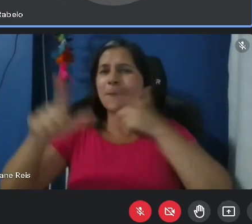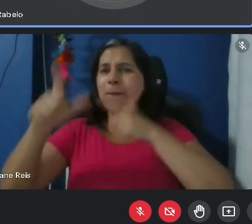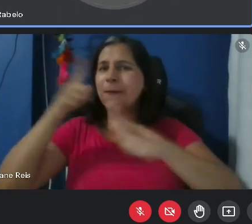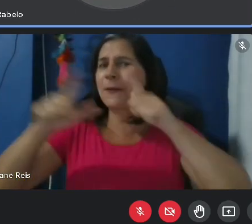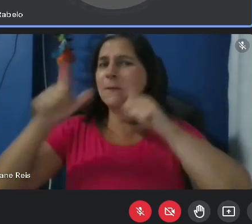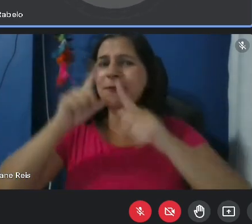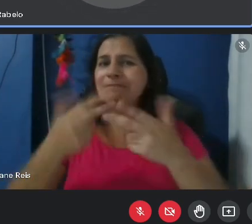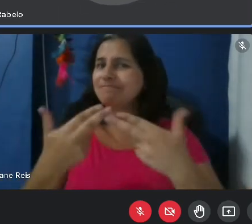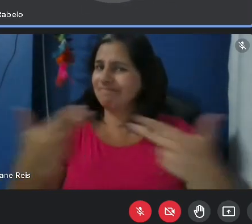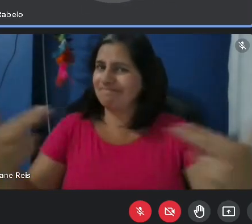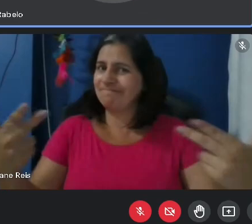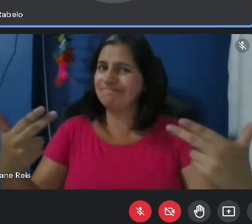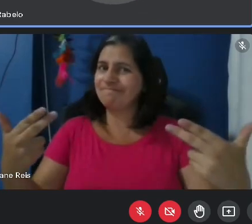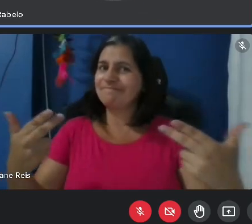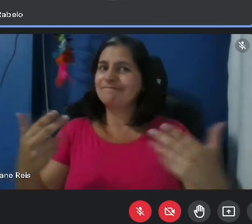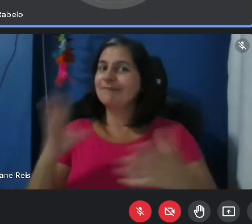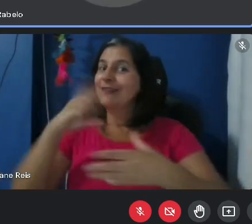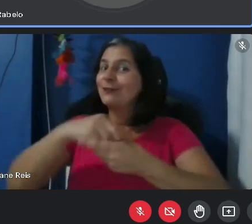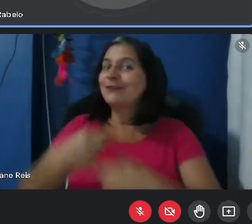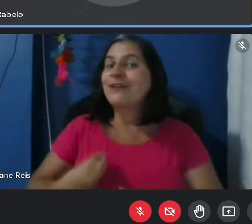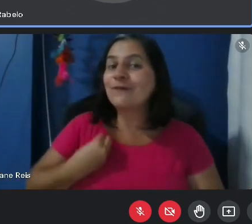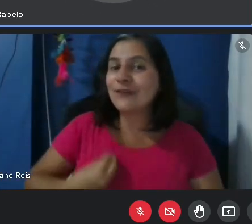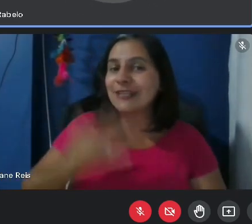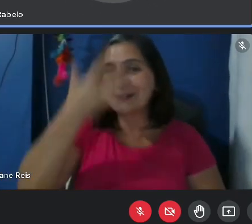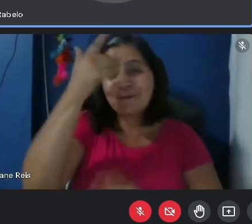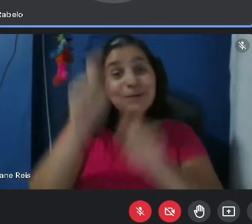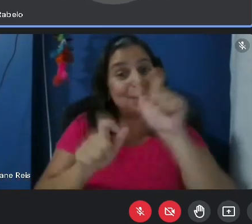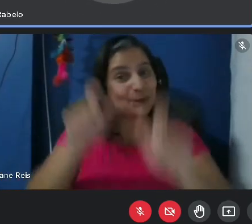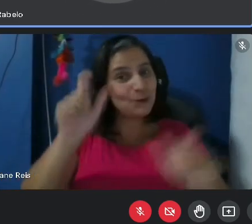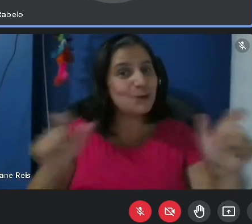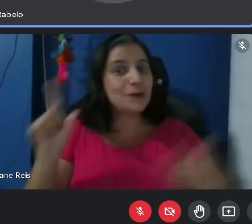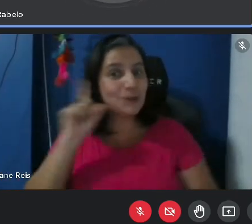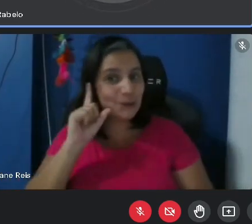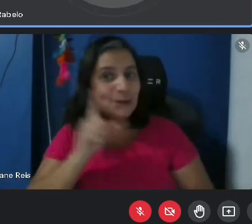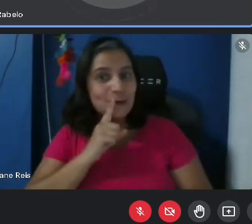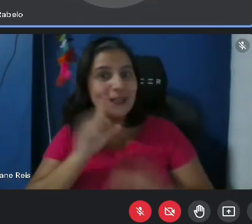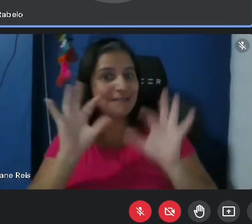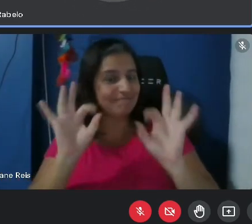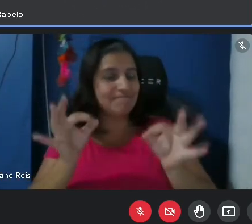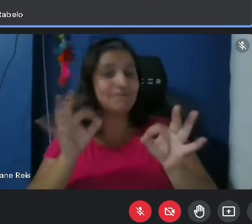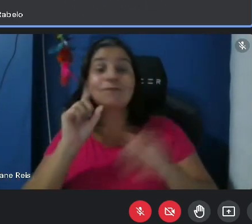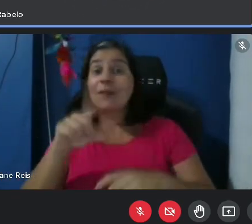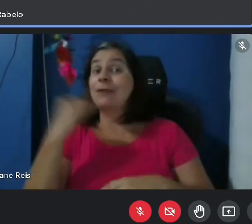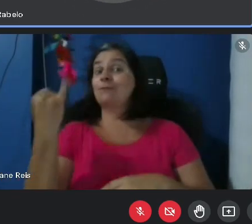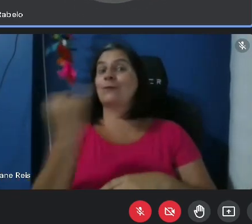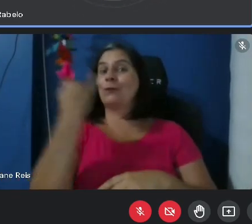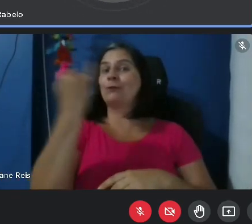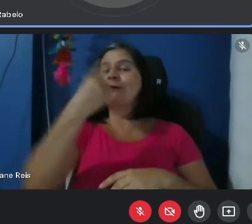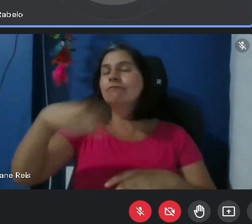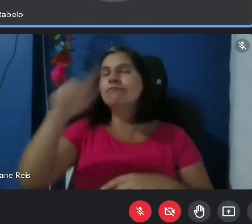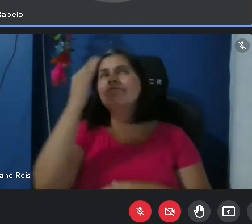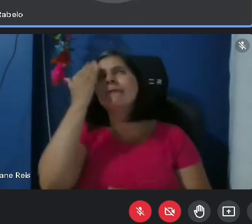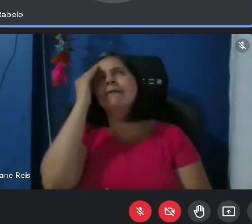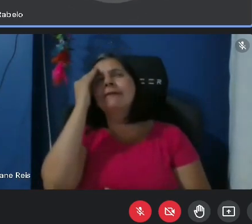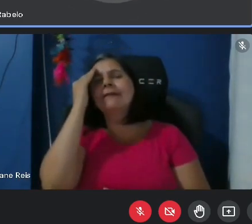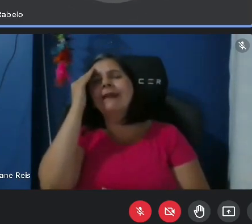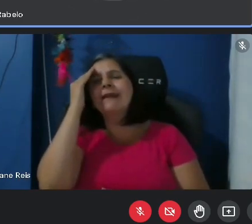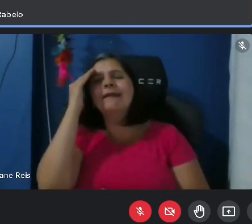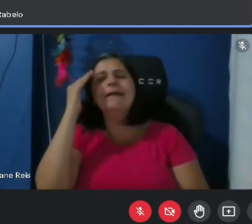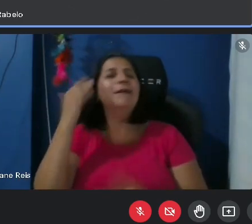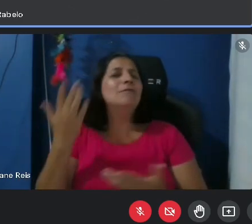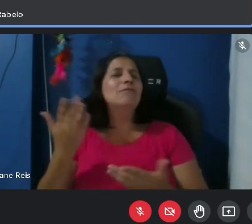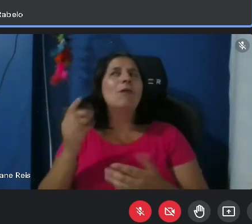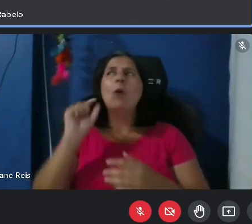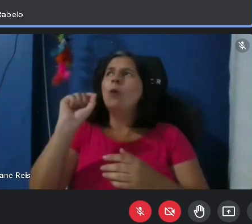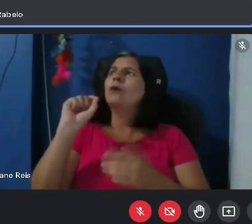Então, a comunidade surda tem conseguido muita coisa, são várias conquistas que a comunidade surda tem